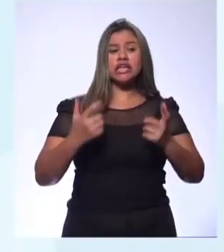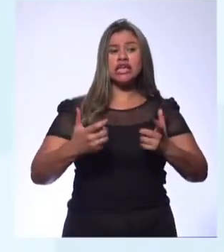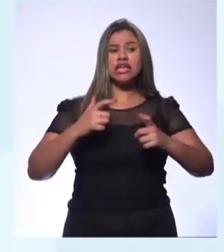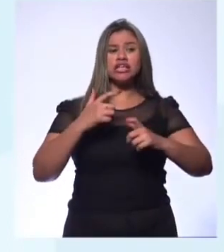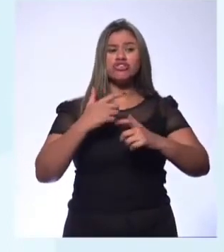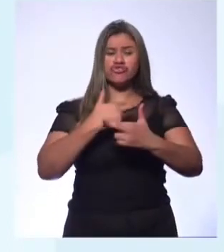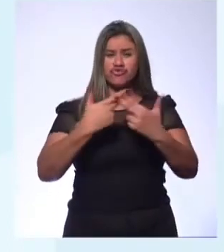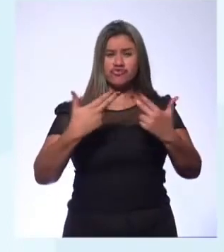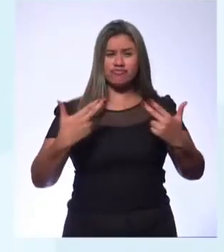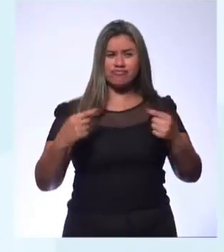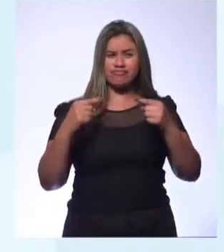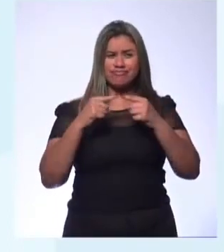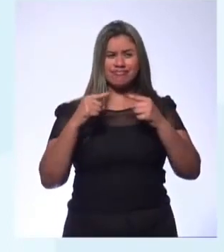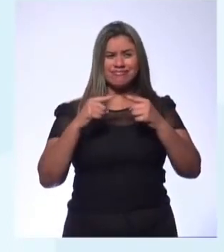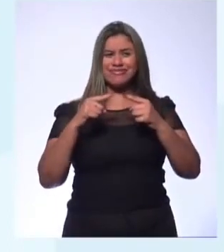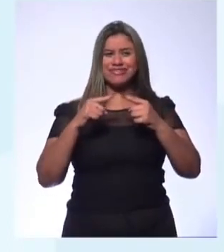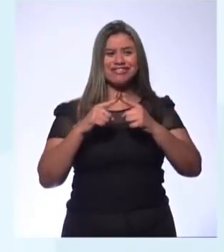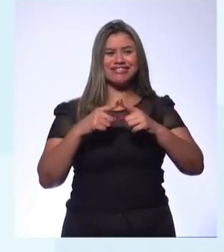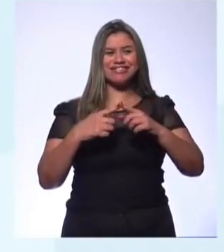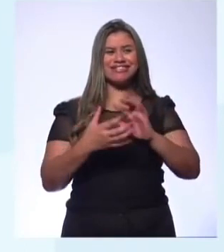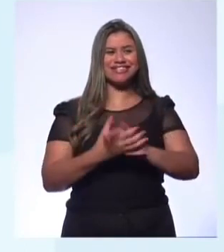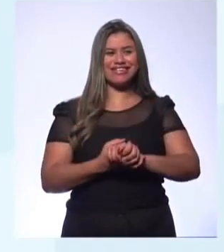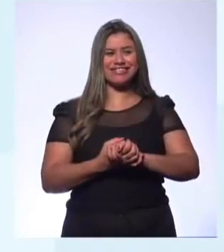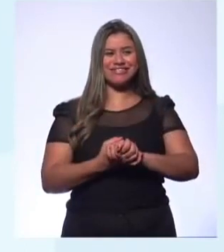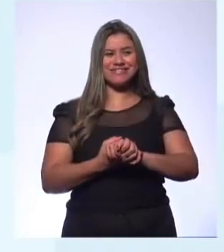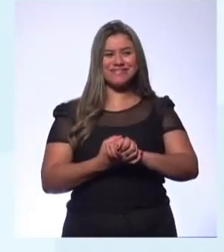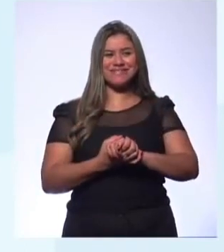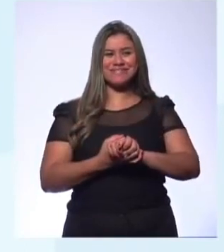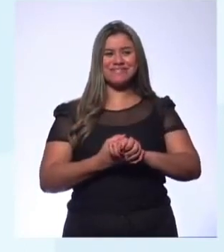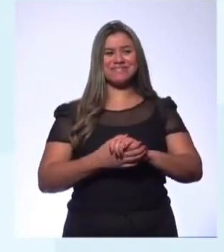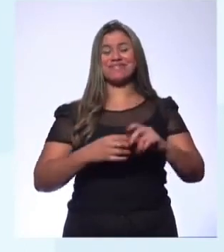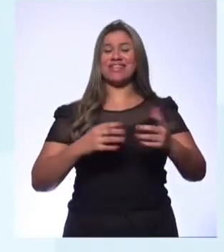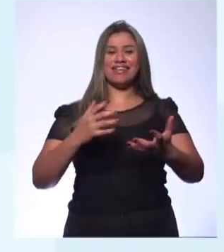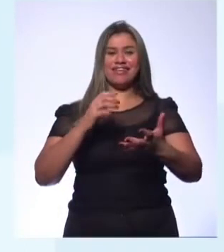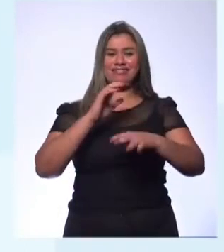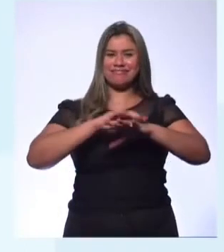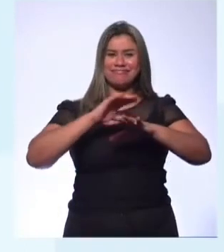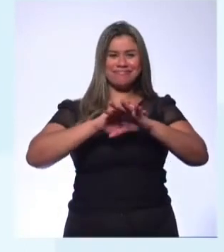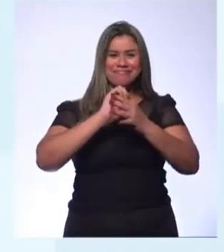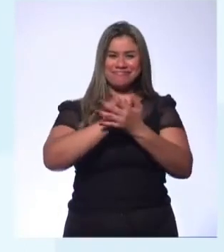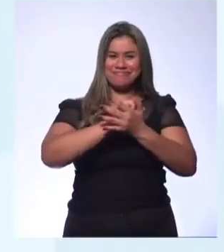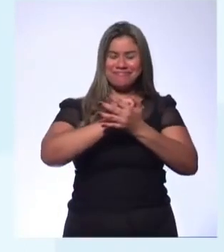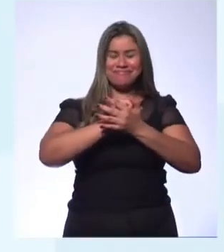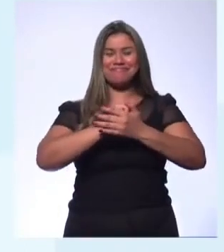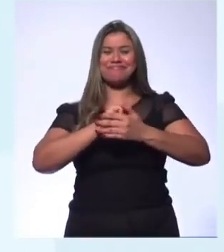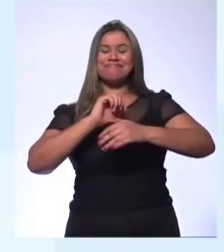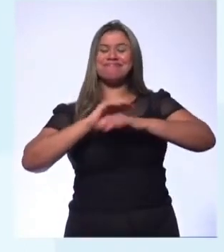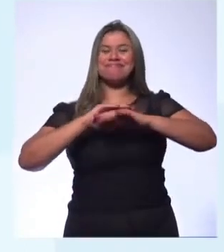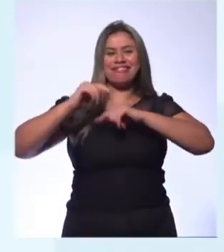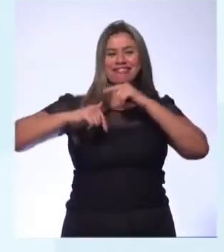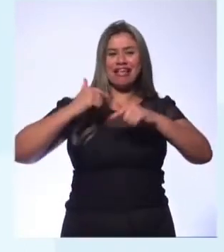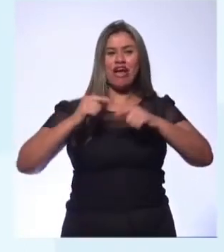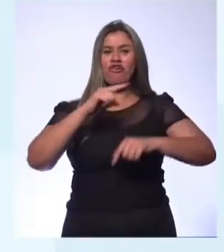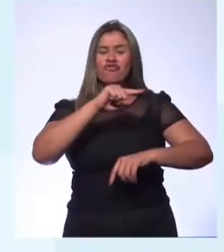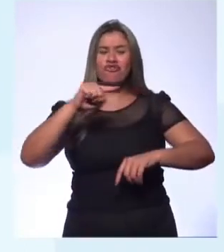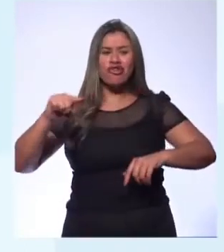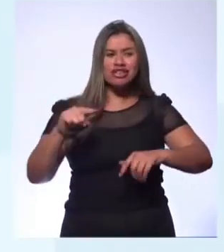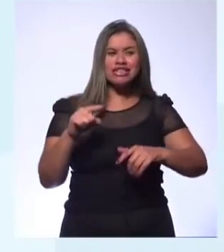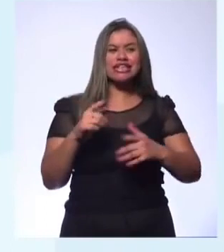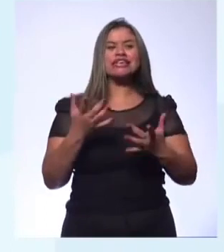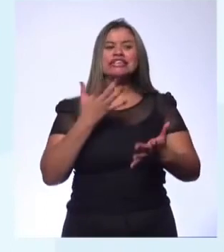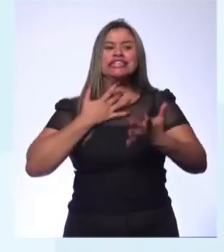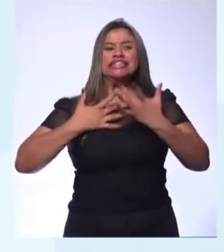grão capitão, o que não é de esperar da vossa reconhecida atividade. A boa vontade que vos